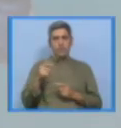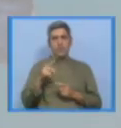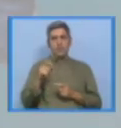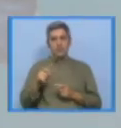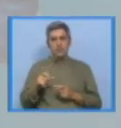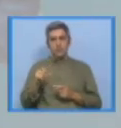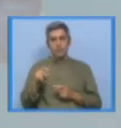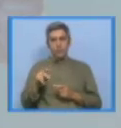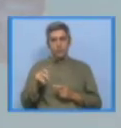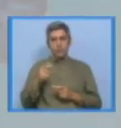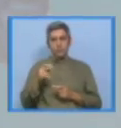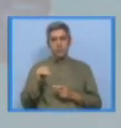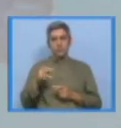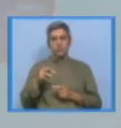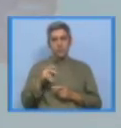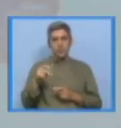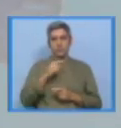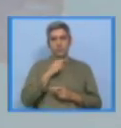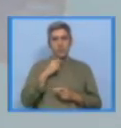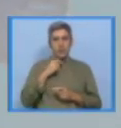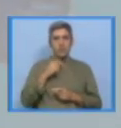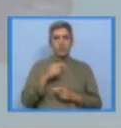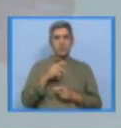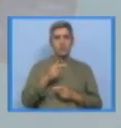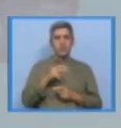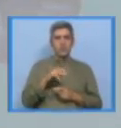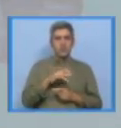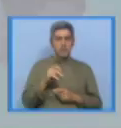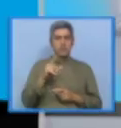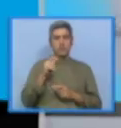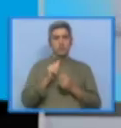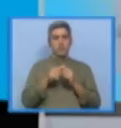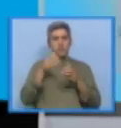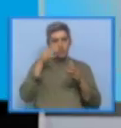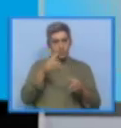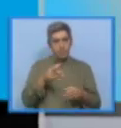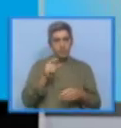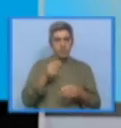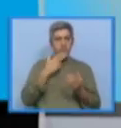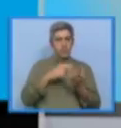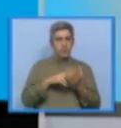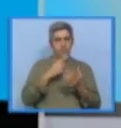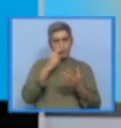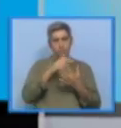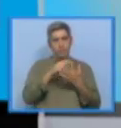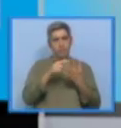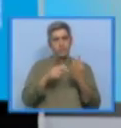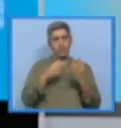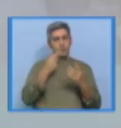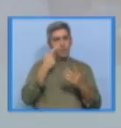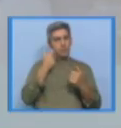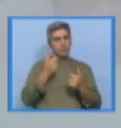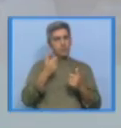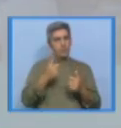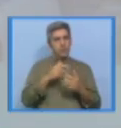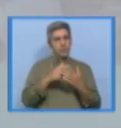Tomás Moraes, o padre Ismael Teixeira, que se tem dedicado intensamente ao desporto. Portanto, vamos ter figuras conhecidas